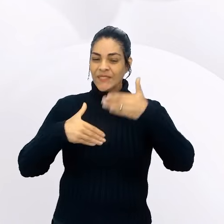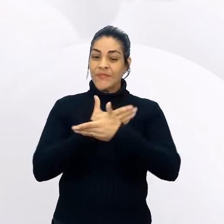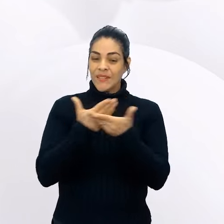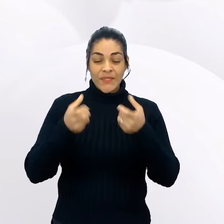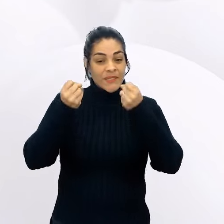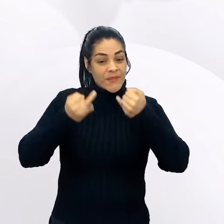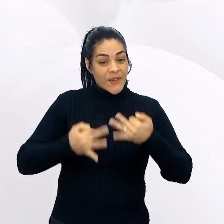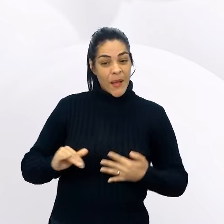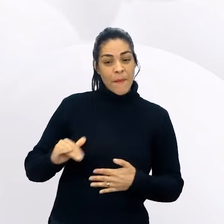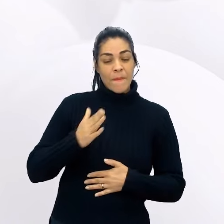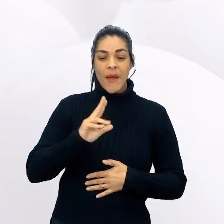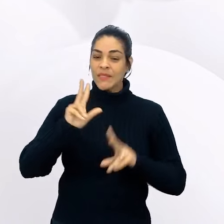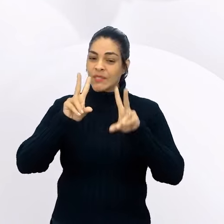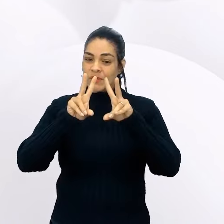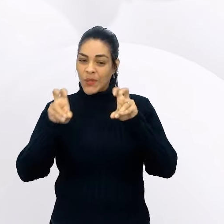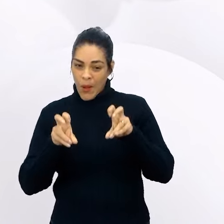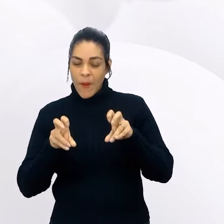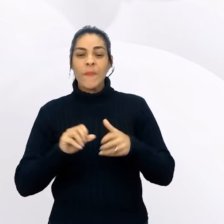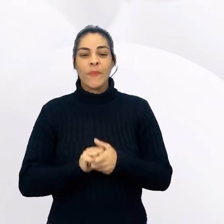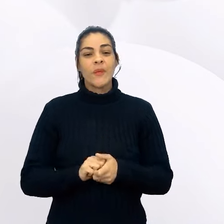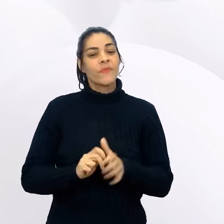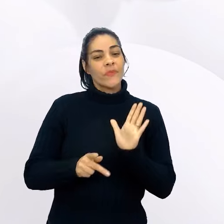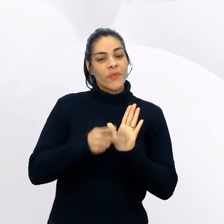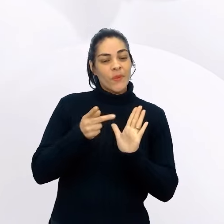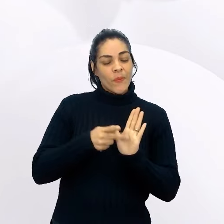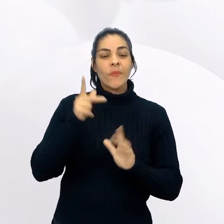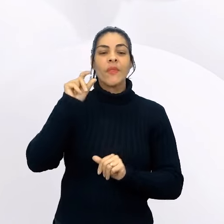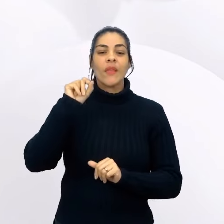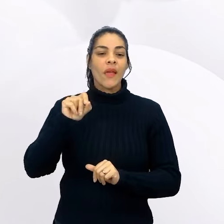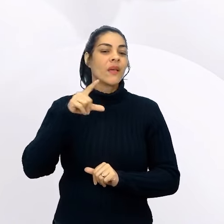né? Um programa aí que vem de uma forma